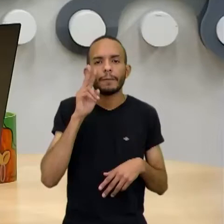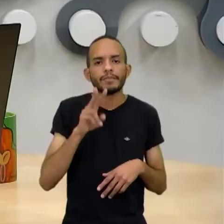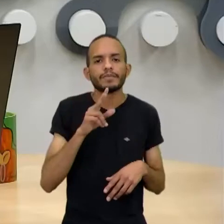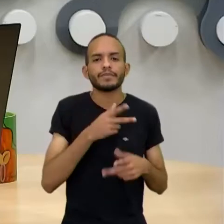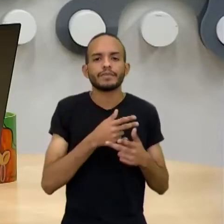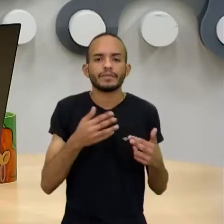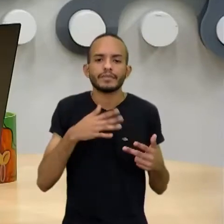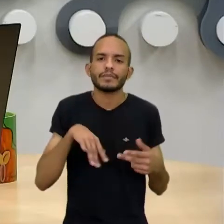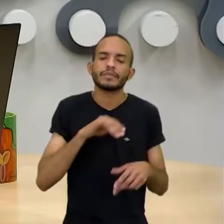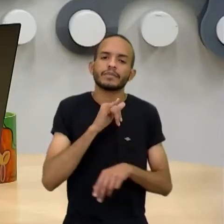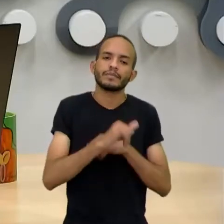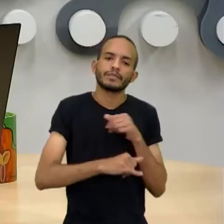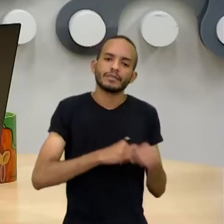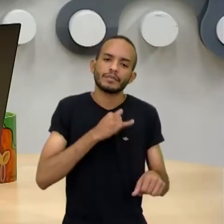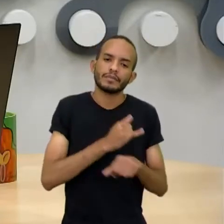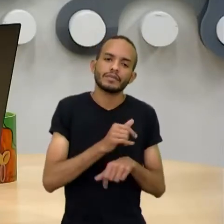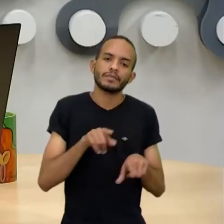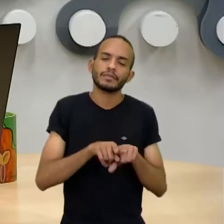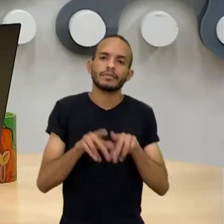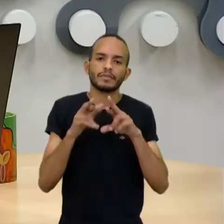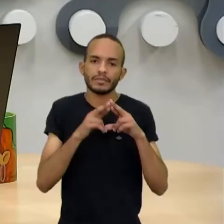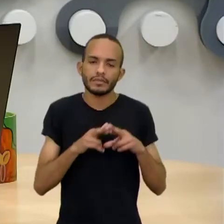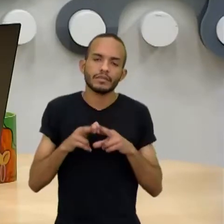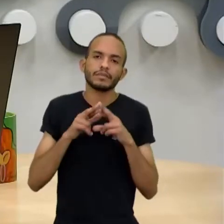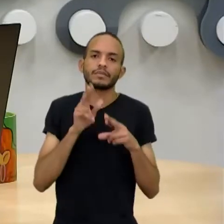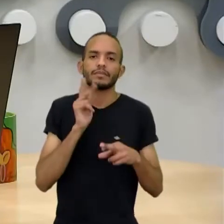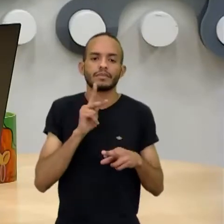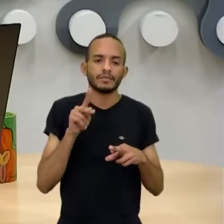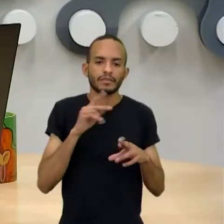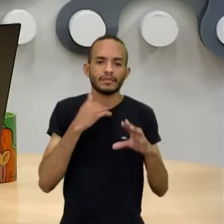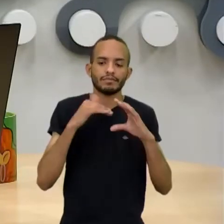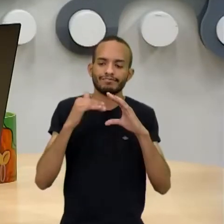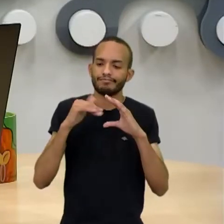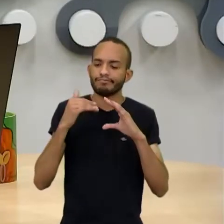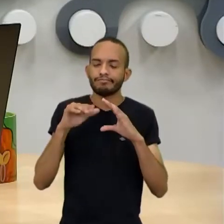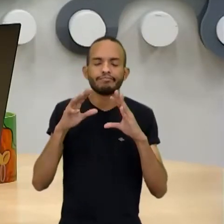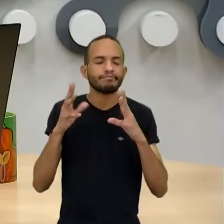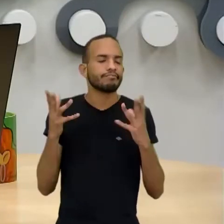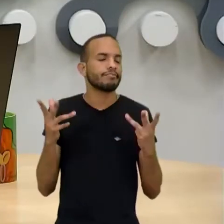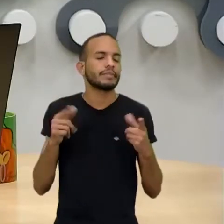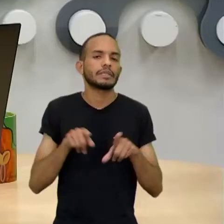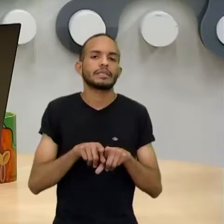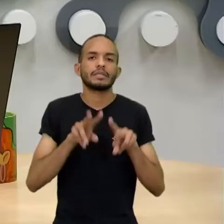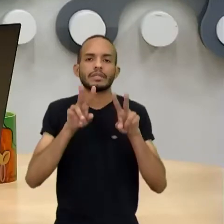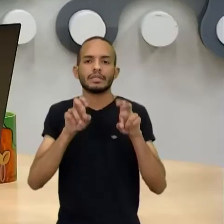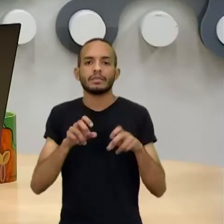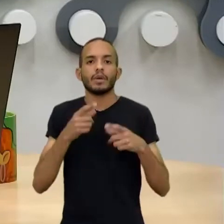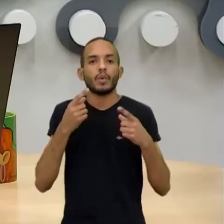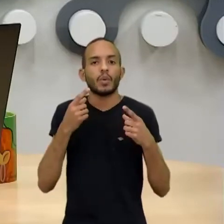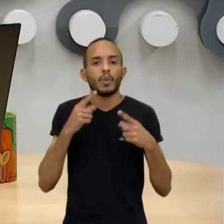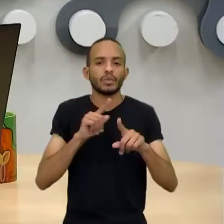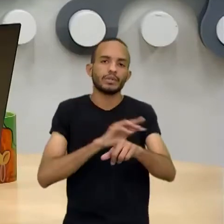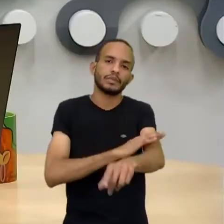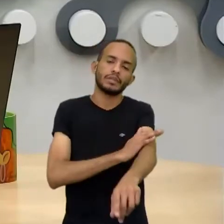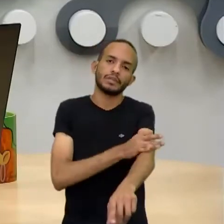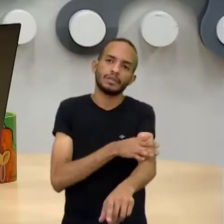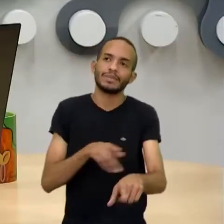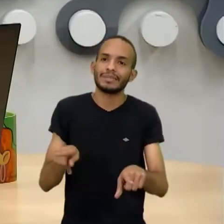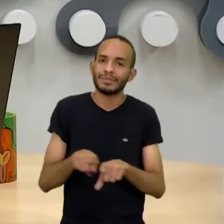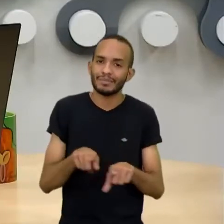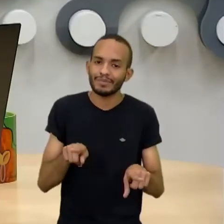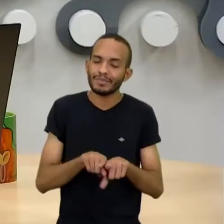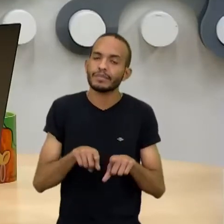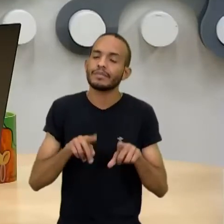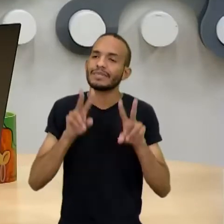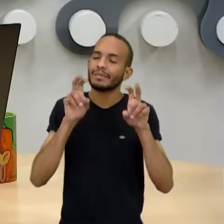muito na internet, nas redes, professores enviando trabalhos incríveis dentro da temática antirracista. E trabalhar a